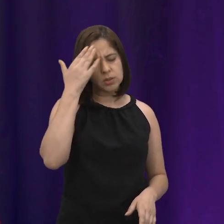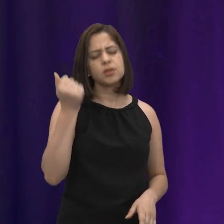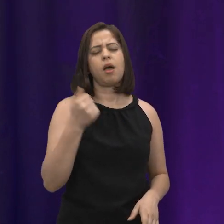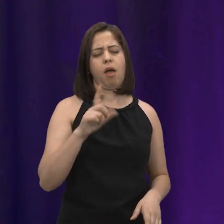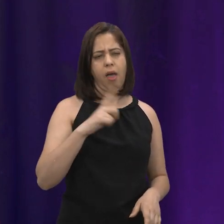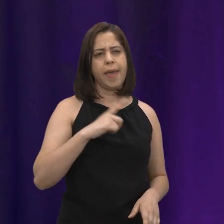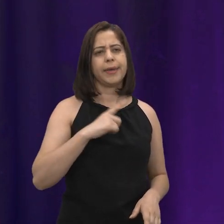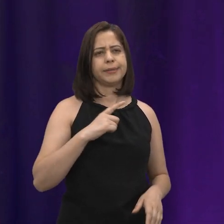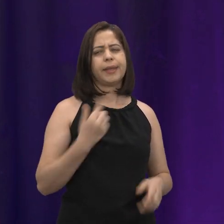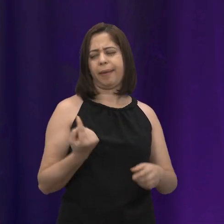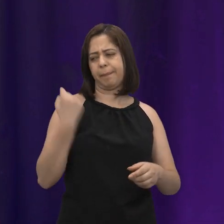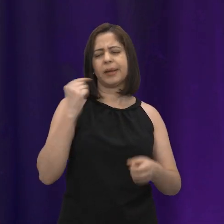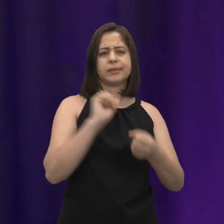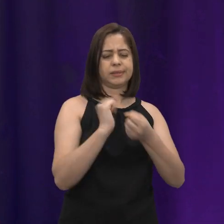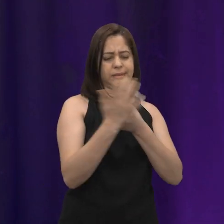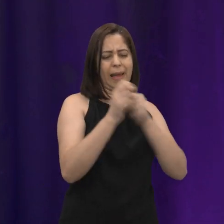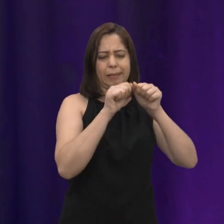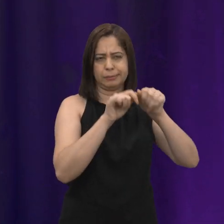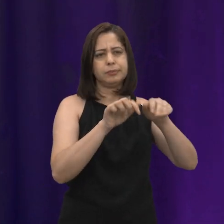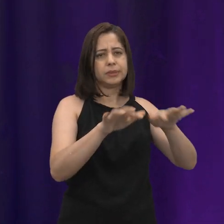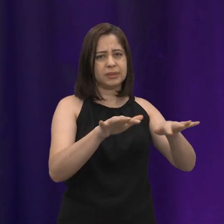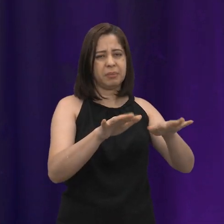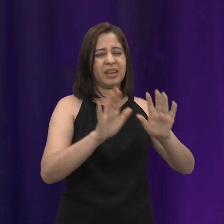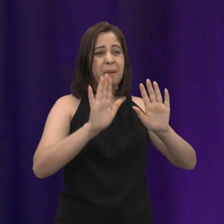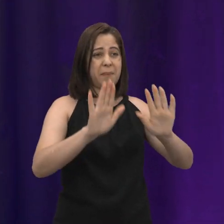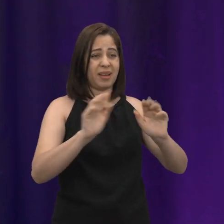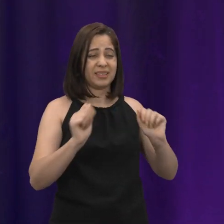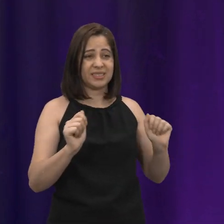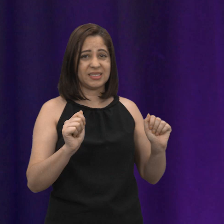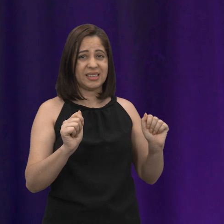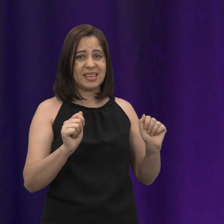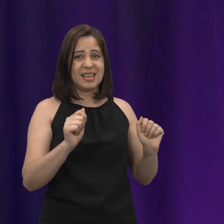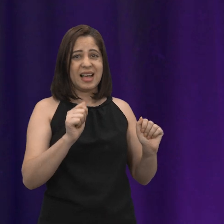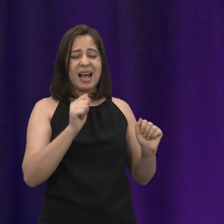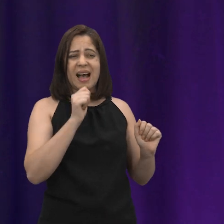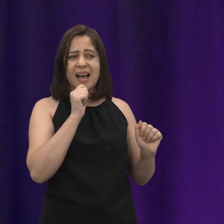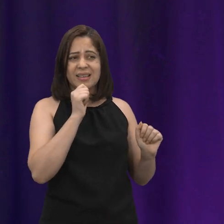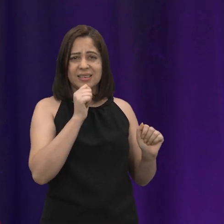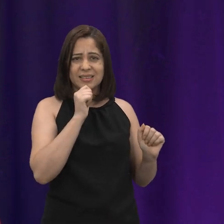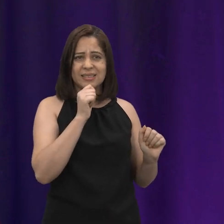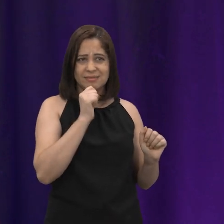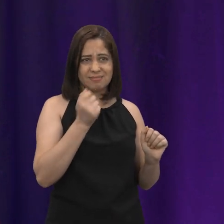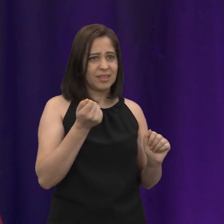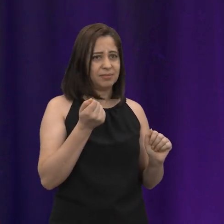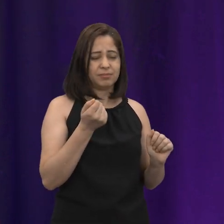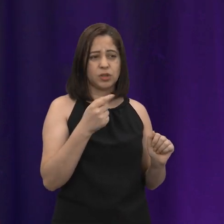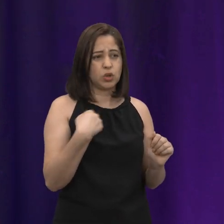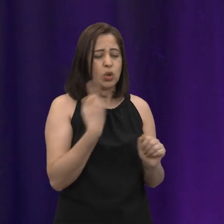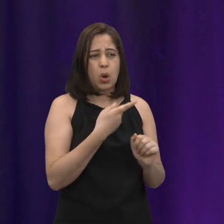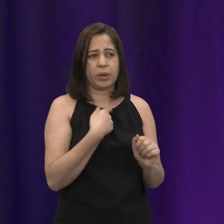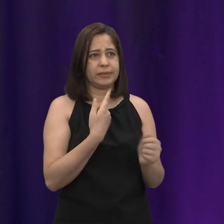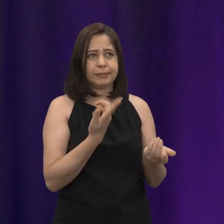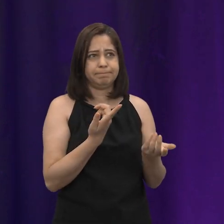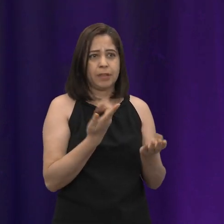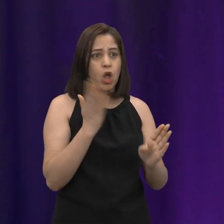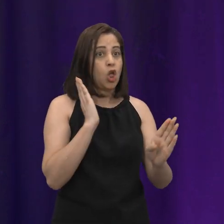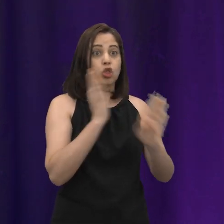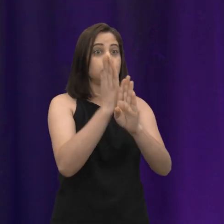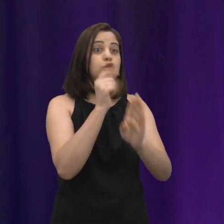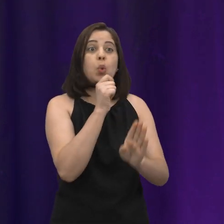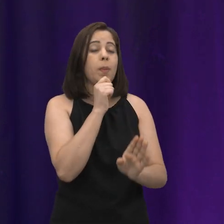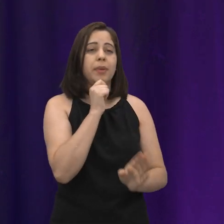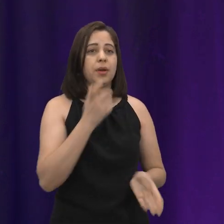de intercorrências, mas assim, ainda não está definida claramente, há um bom tempo, desde a outra versão do Minha Casa Minha